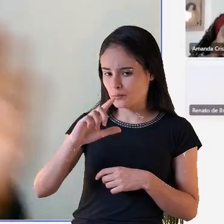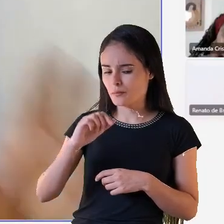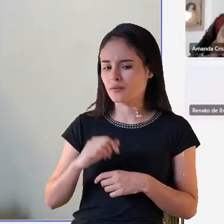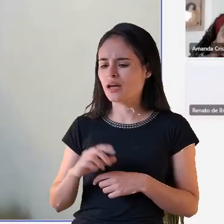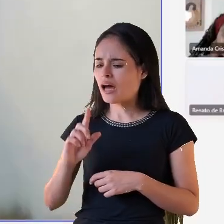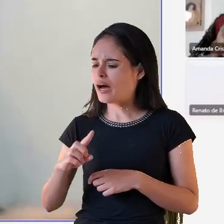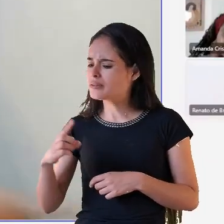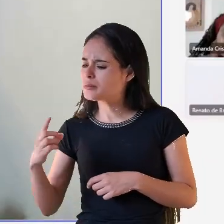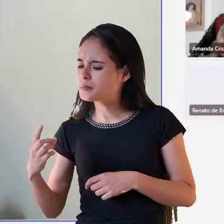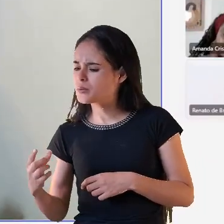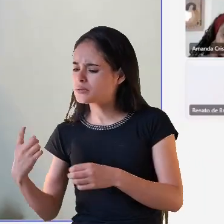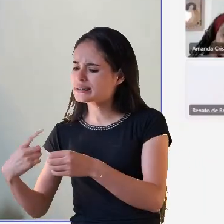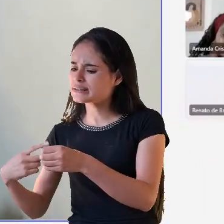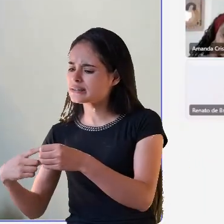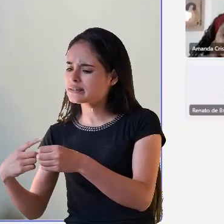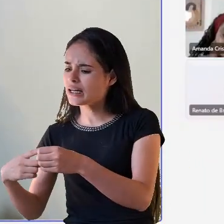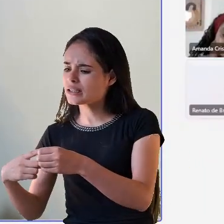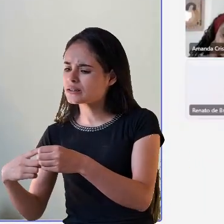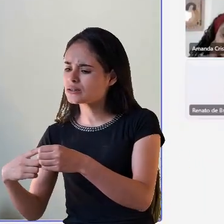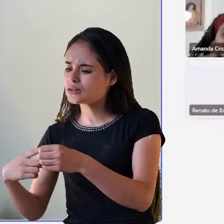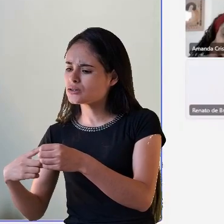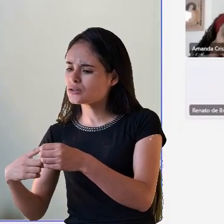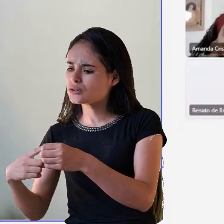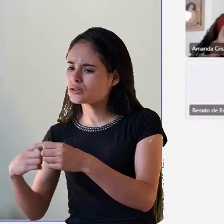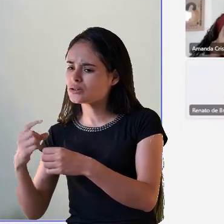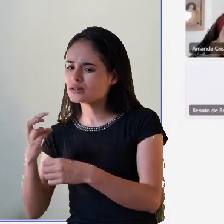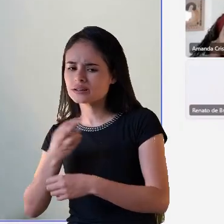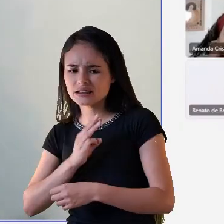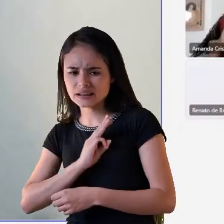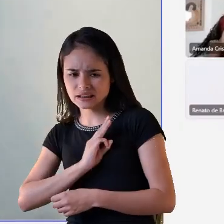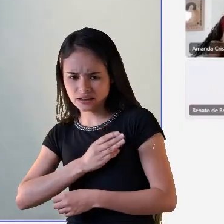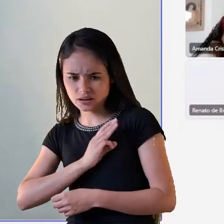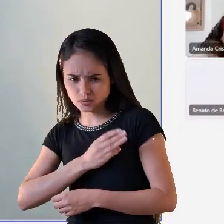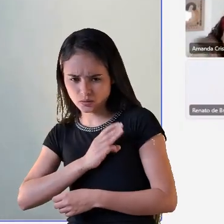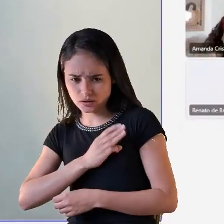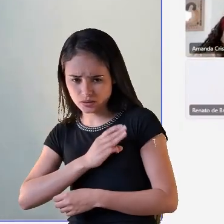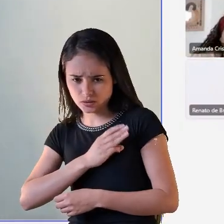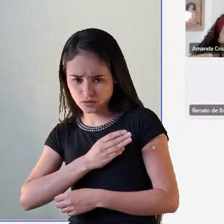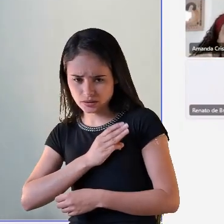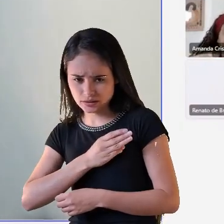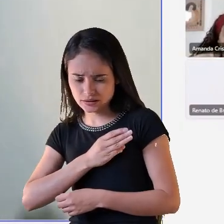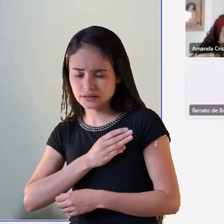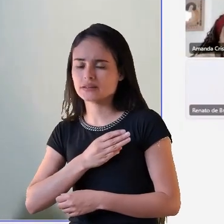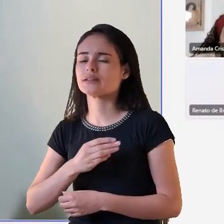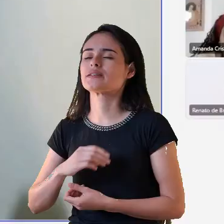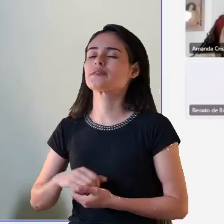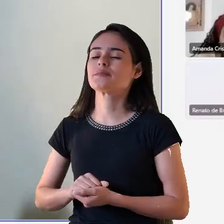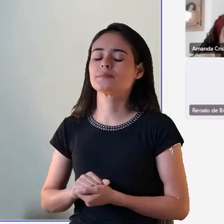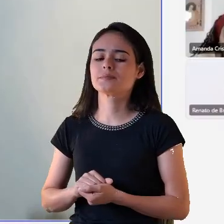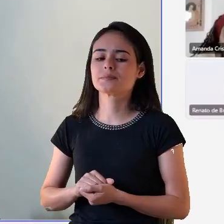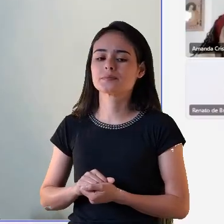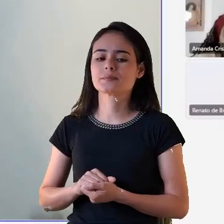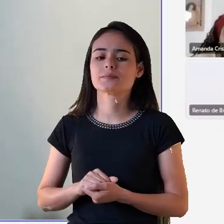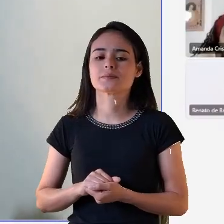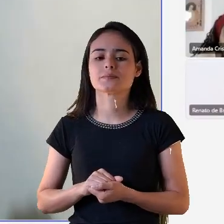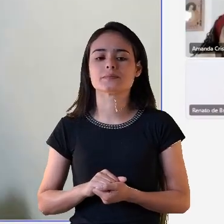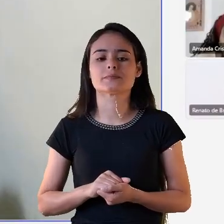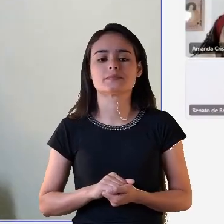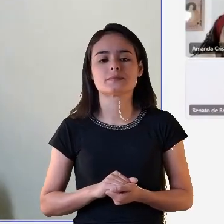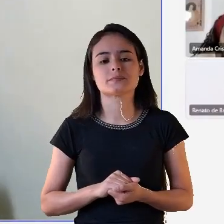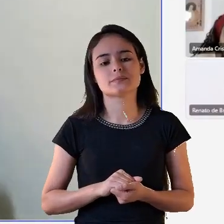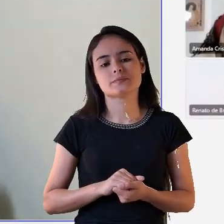Corações. Uma parte da programação aconteceu na sede do Margaridas e a outra parte no Instituto Federal de Três Corações, onde a Aline já deu aula,